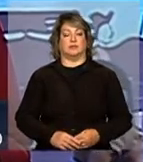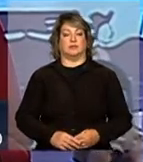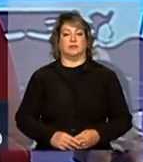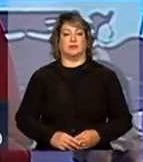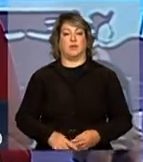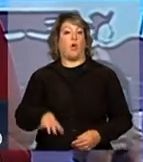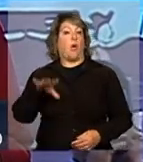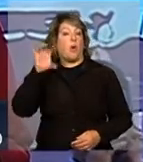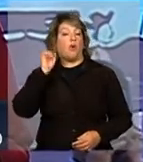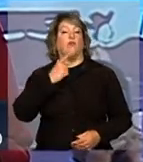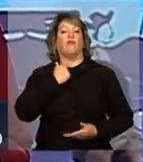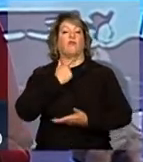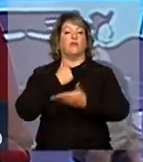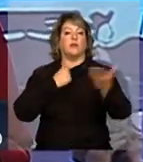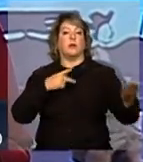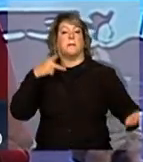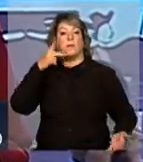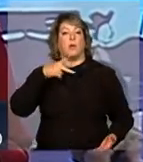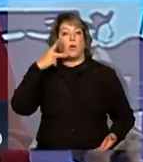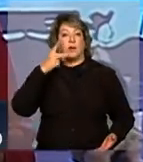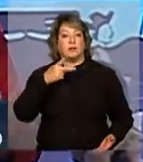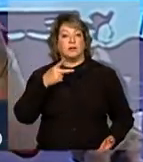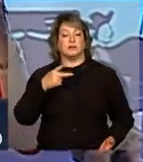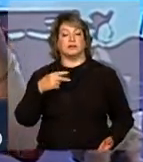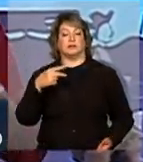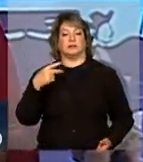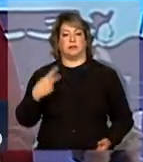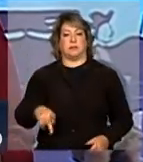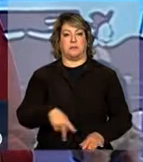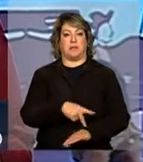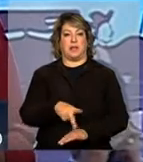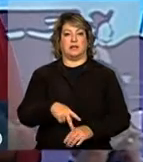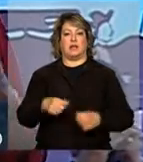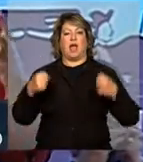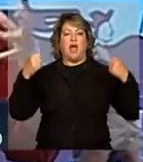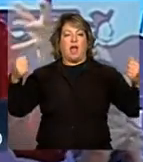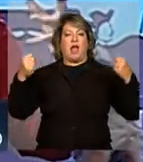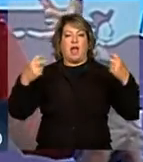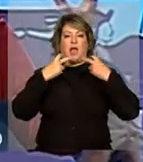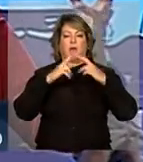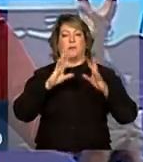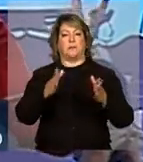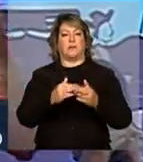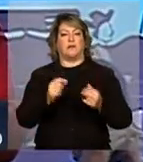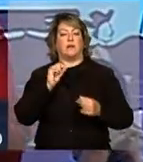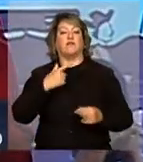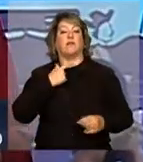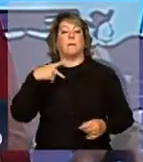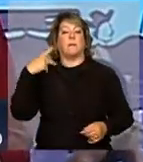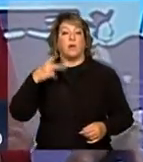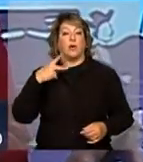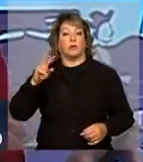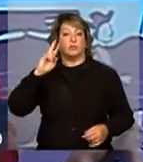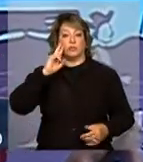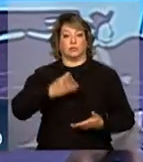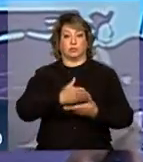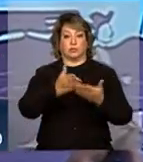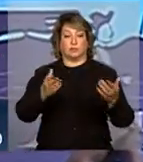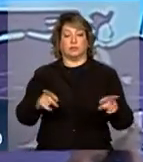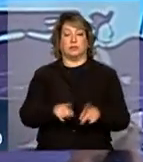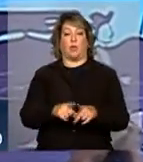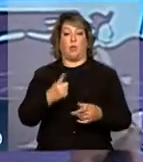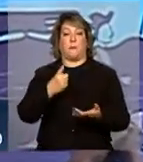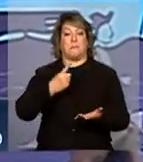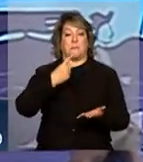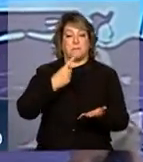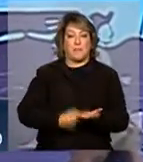escutando a vontade política nesse país, das ruas, a vontade política das lideranças, um pacto